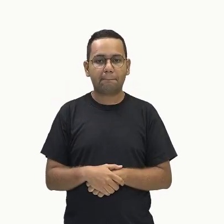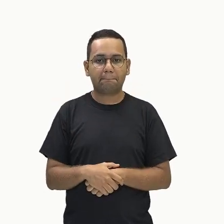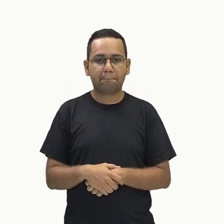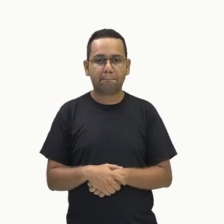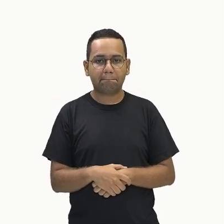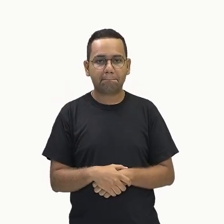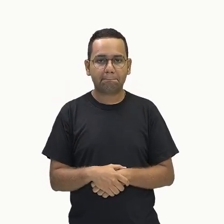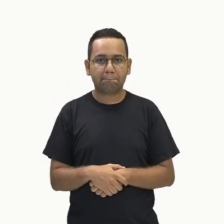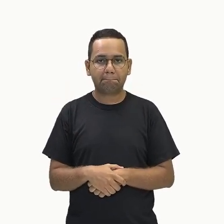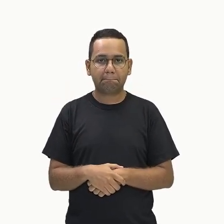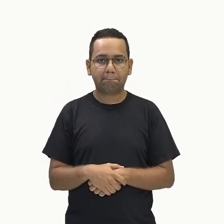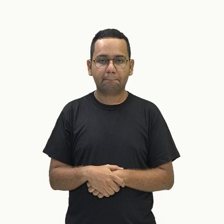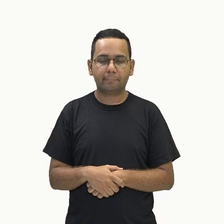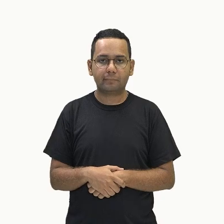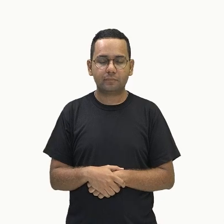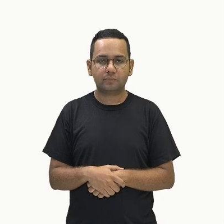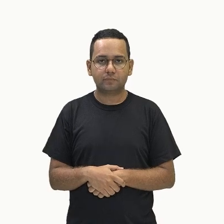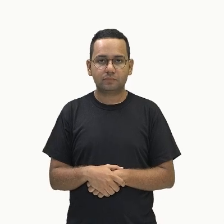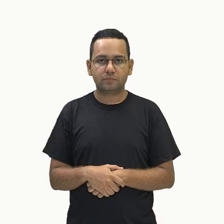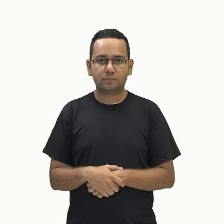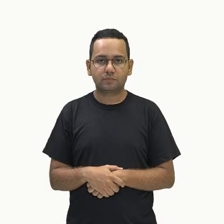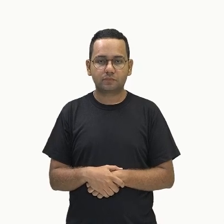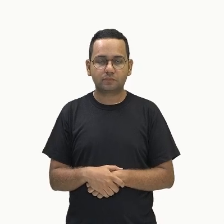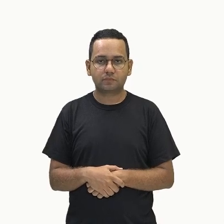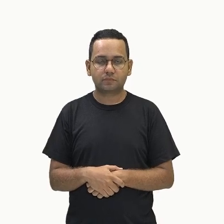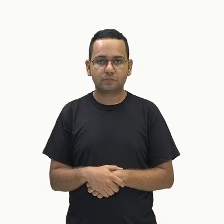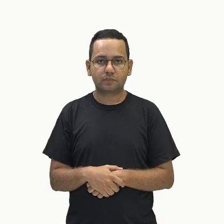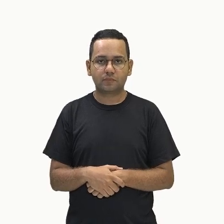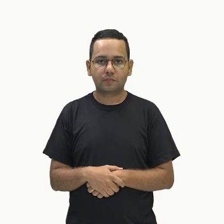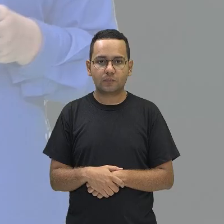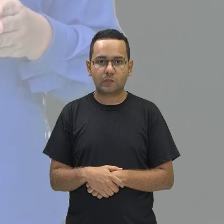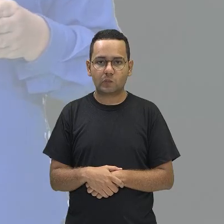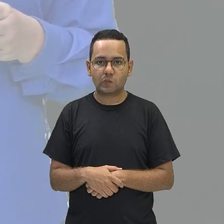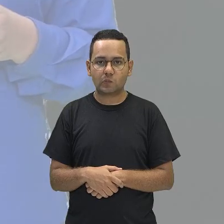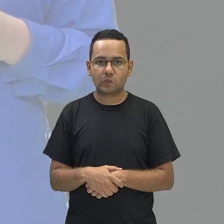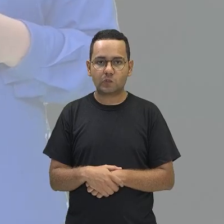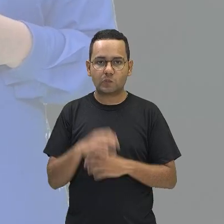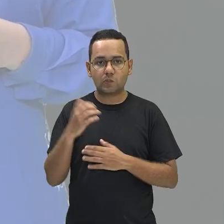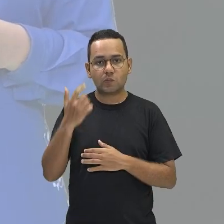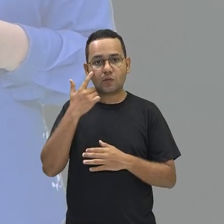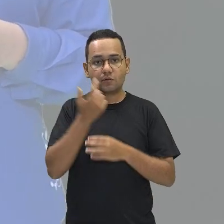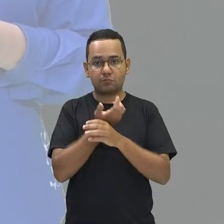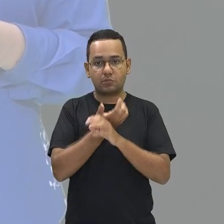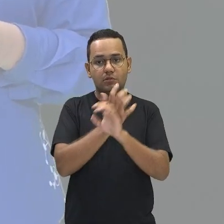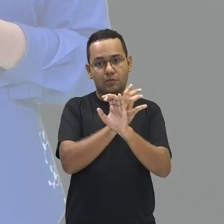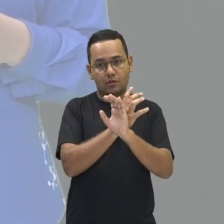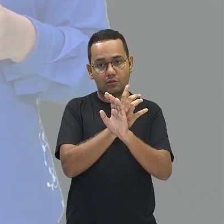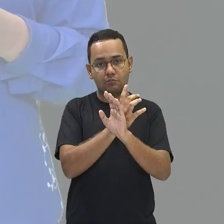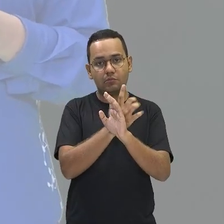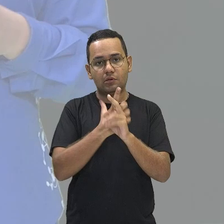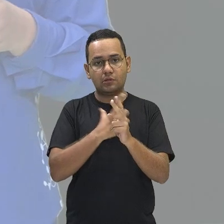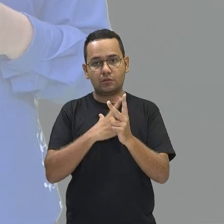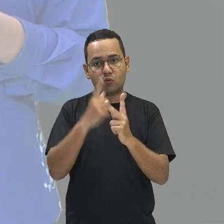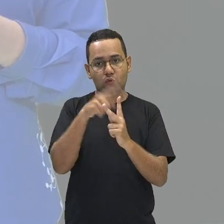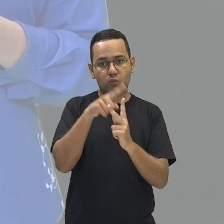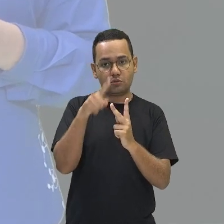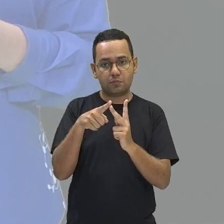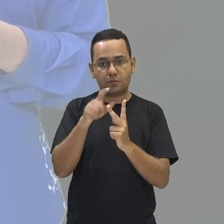E o nosso esqueleto, ele é dividido em axial